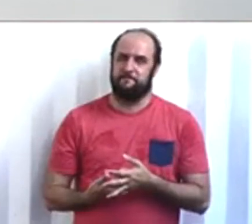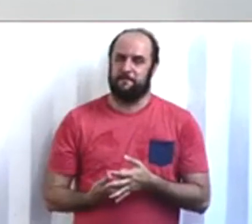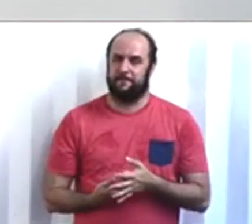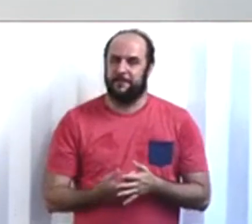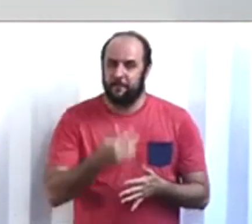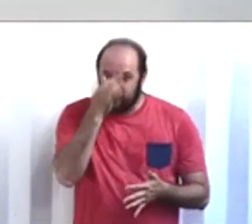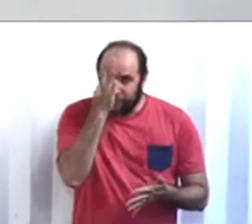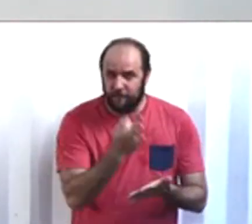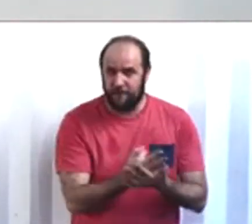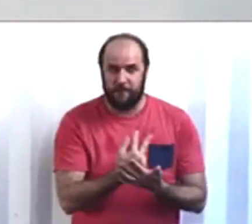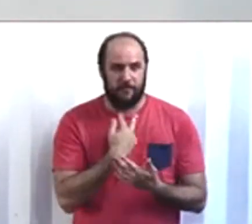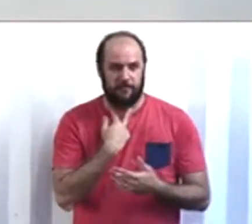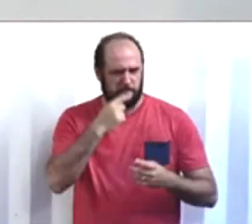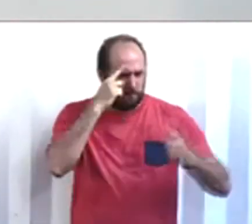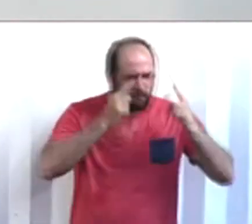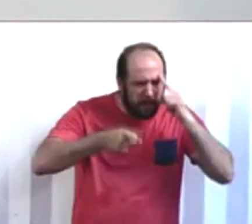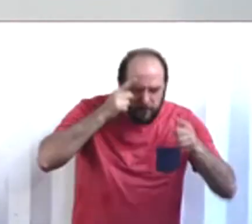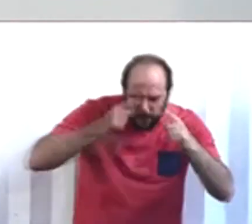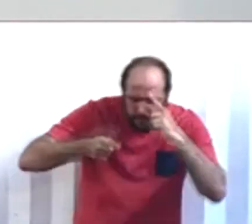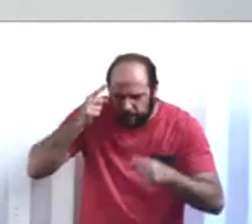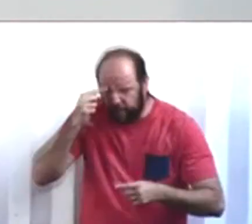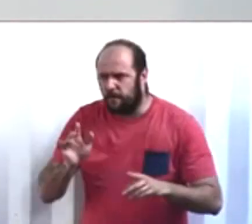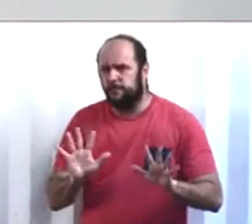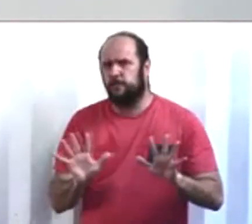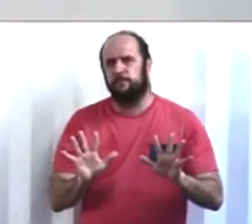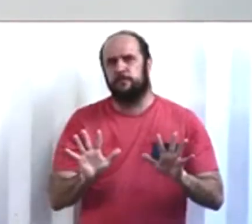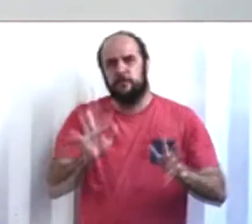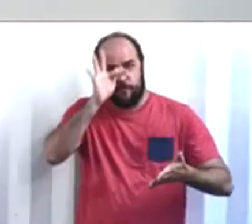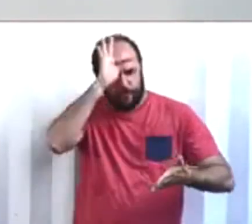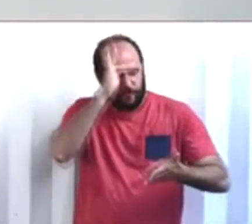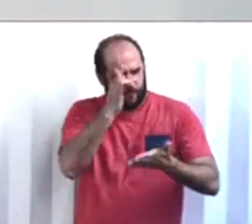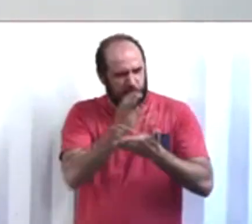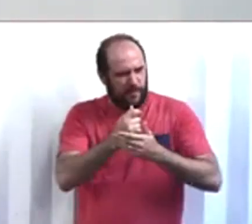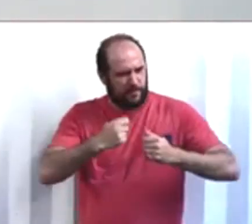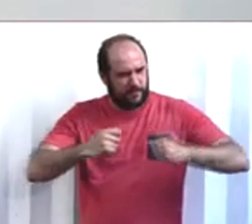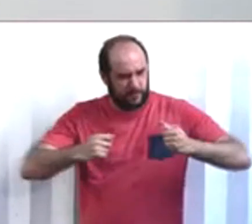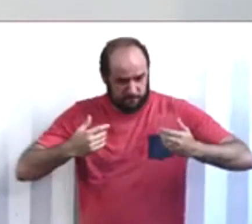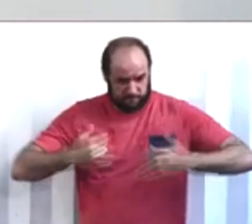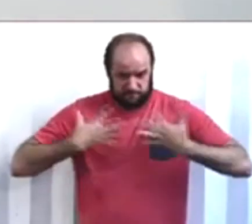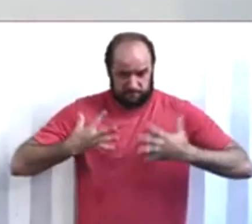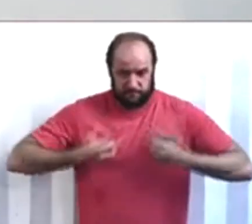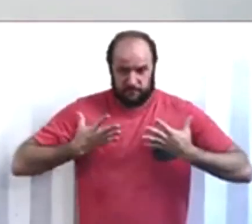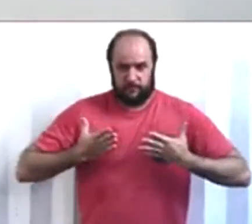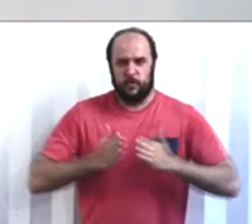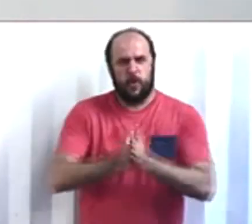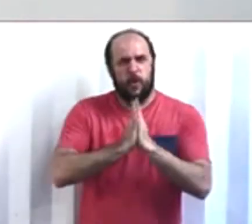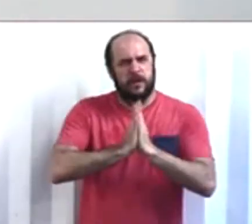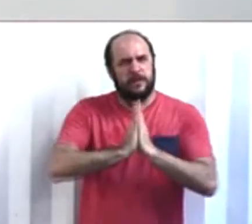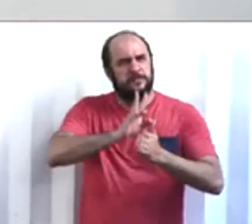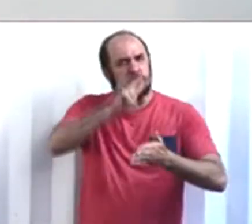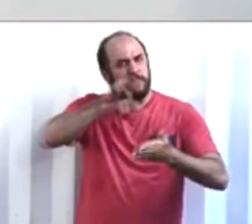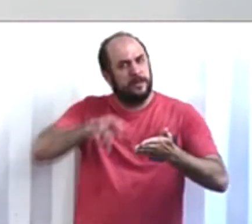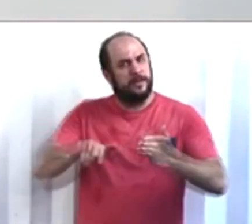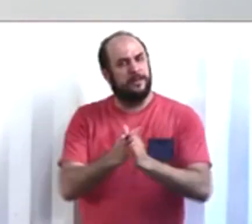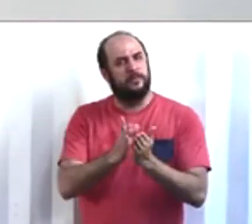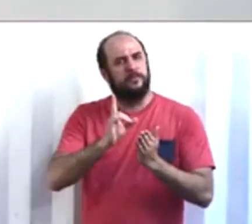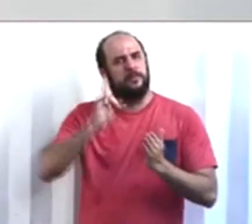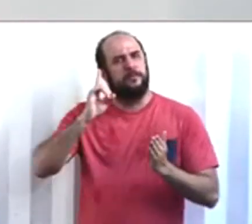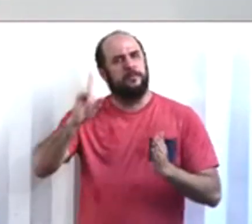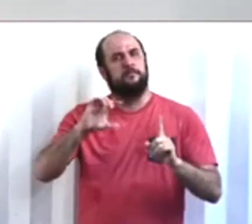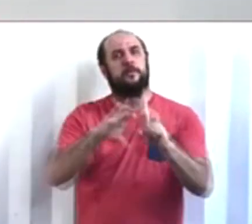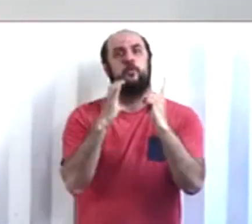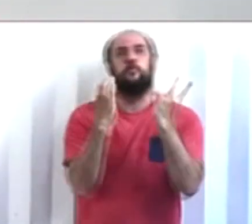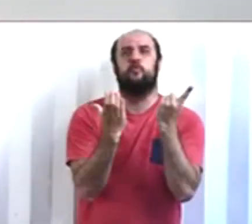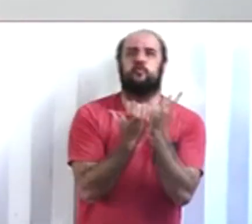formas e de ordenanças. Nossa fé precisa ser uma fé revigorada pela oração, pela leitura da palavra, pelo